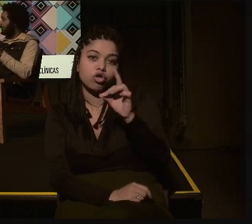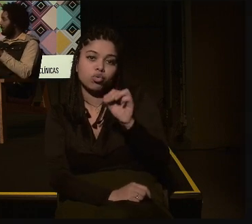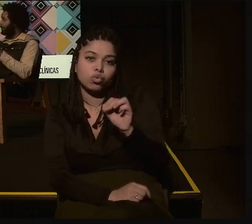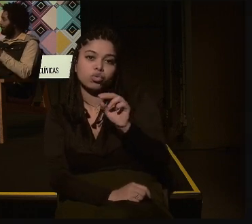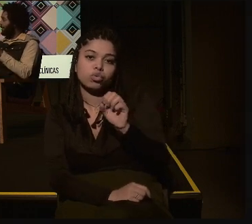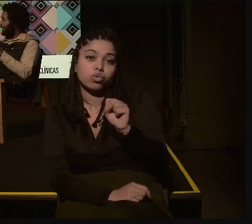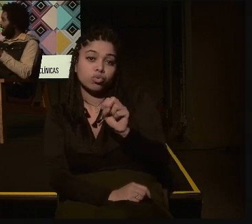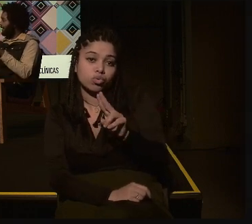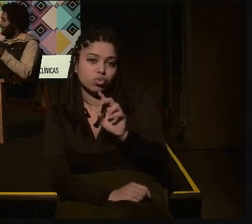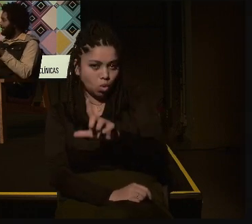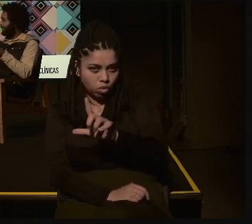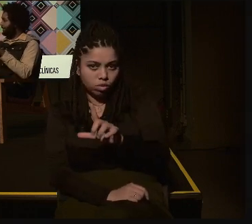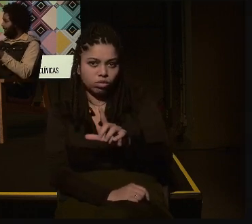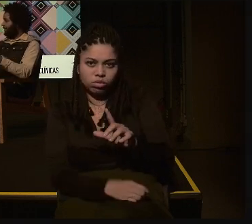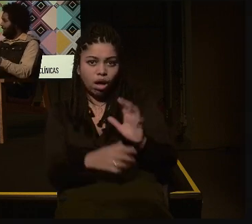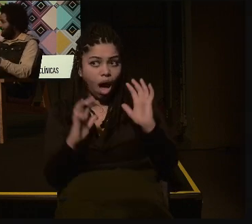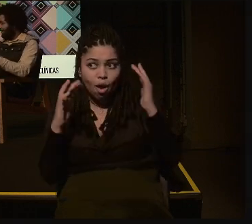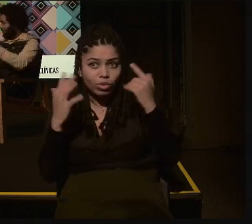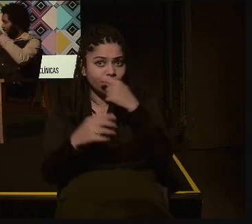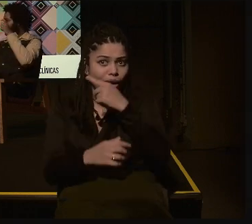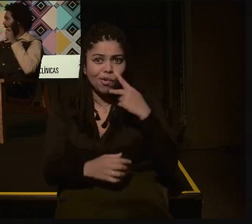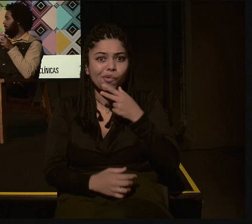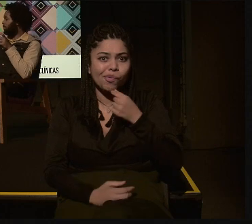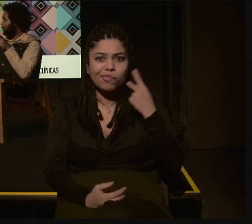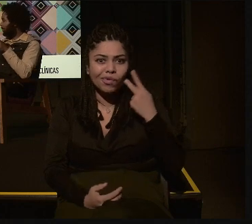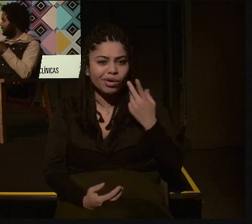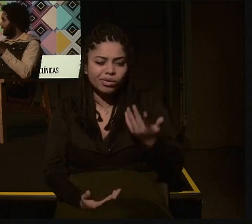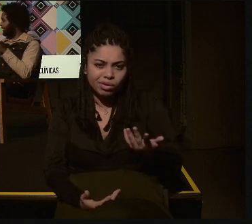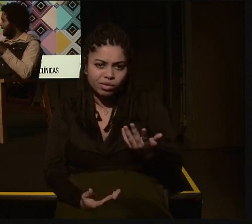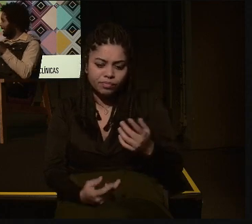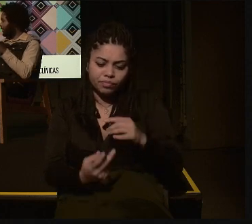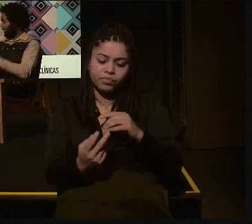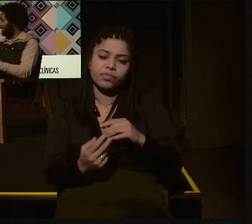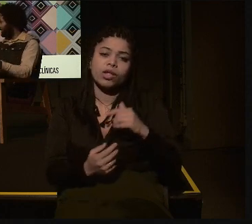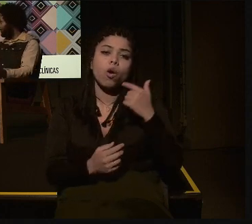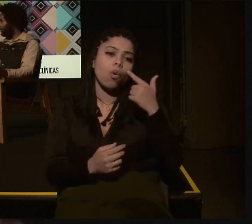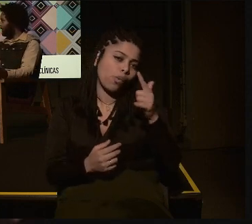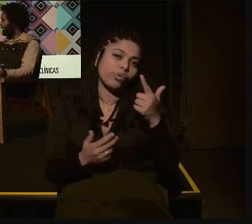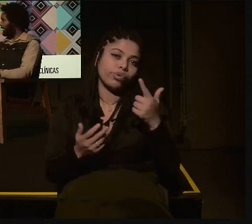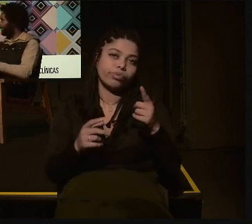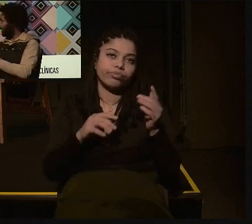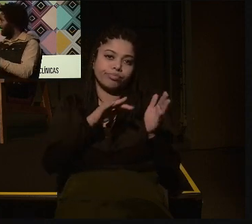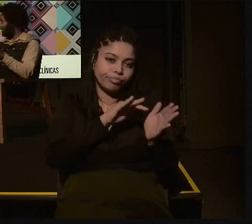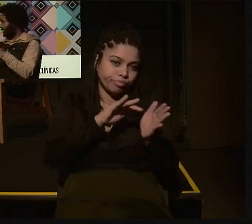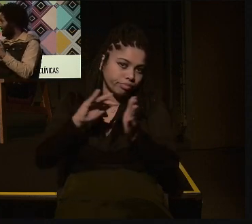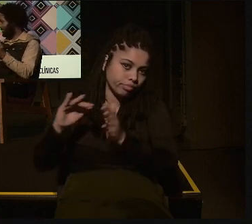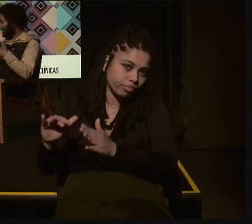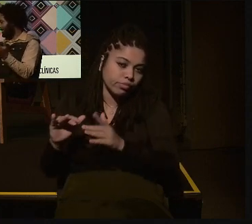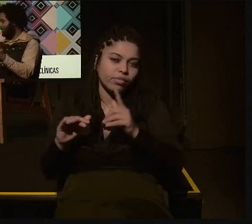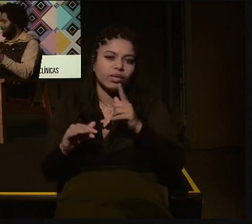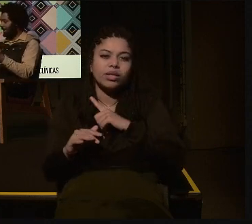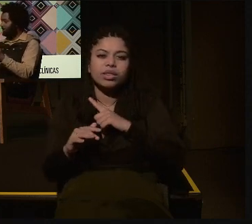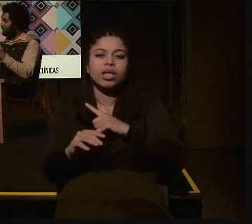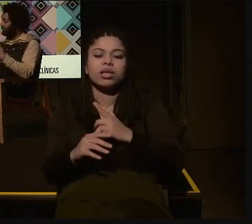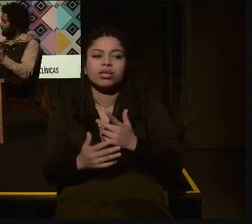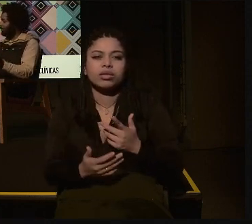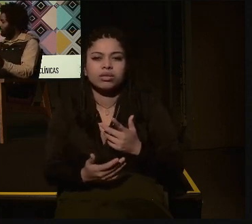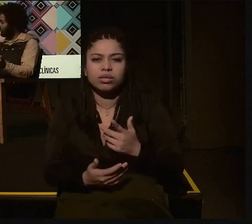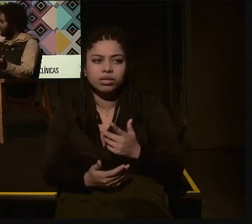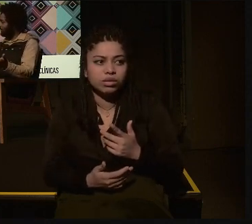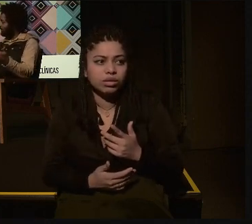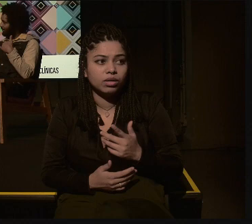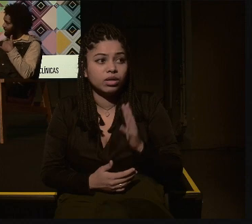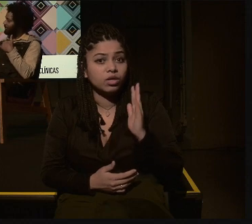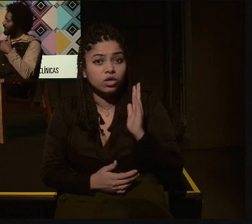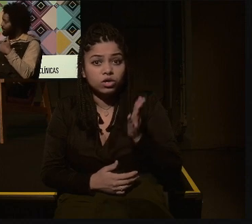E o outro esse retrocesso proposto, né, agora institucionalizado pela, já estava avisado, né, da Suprema